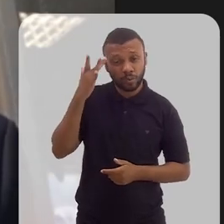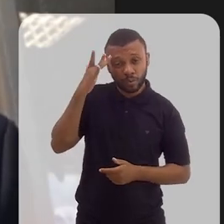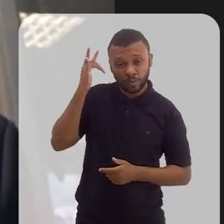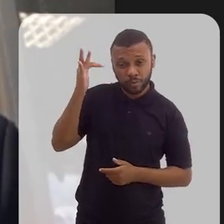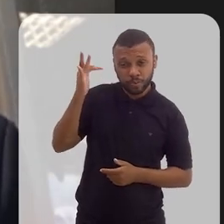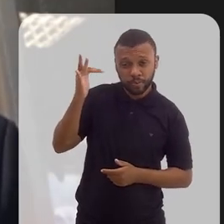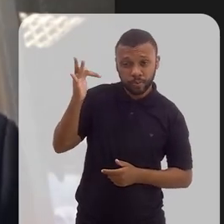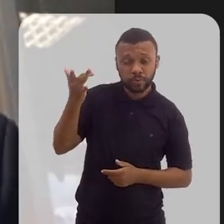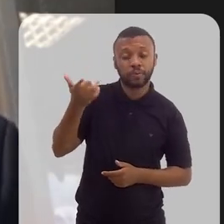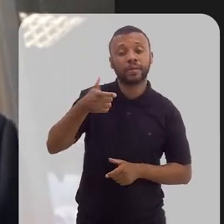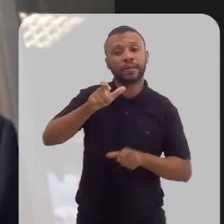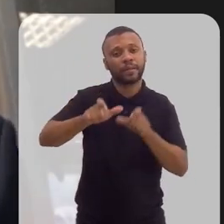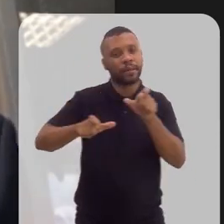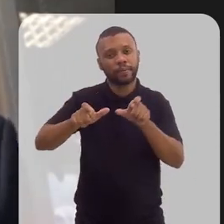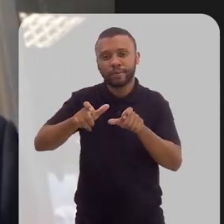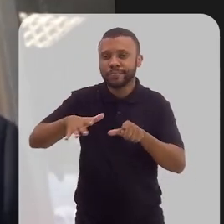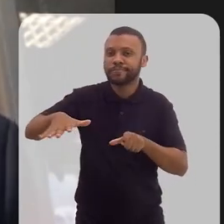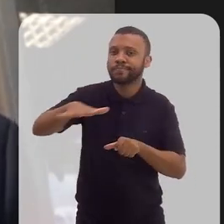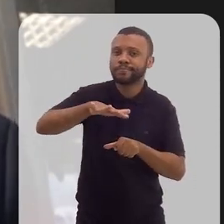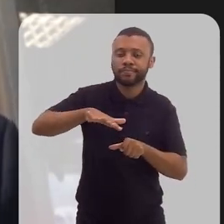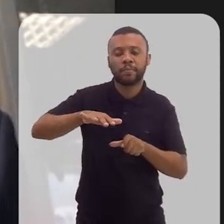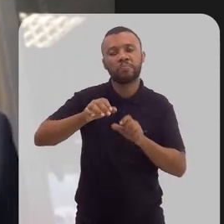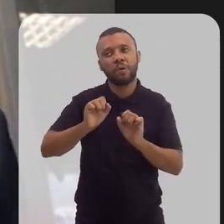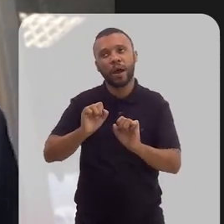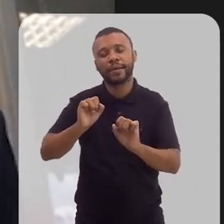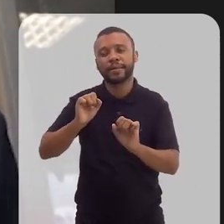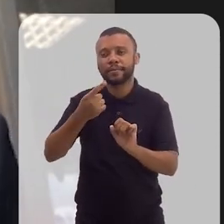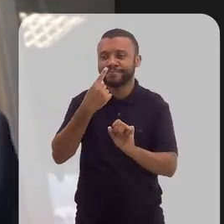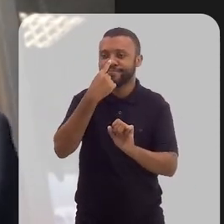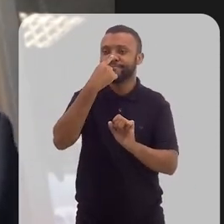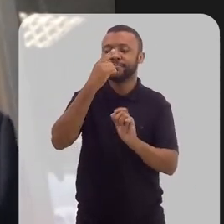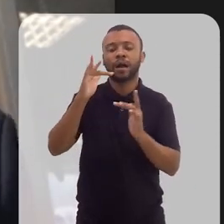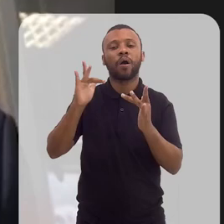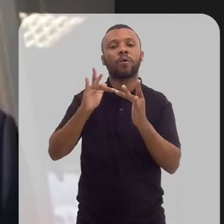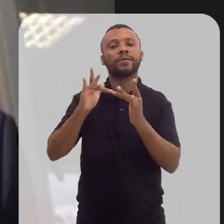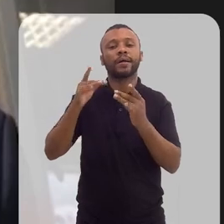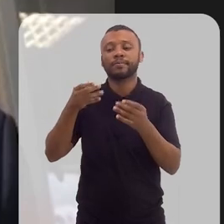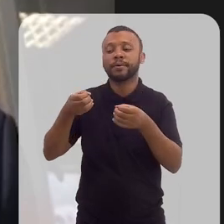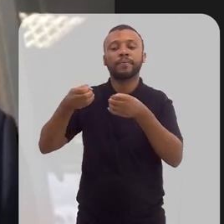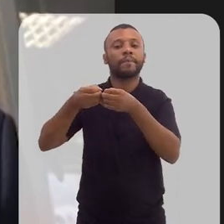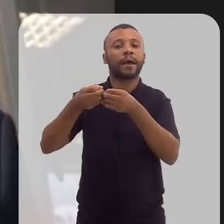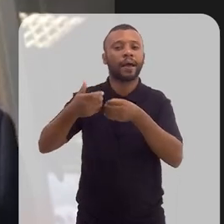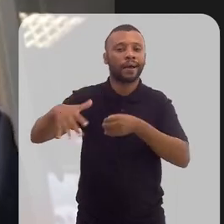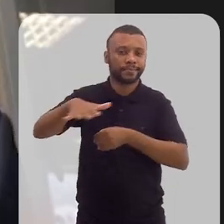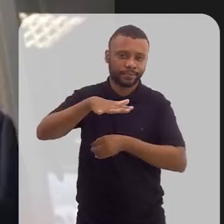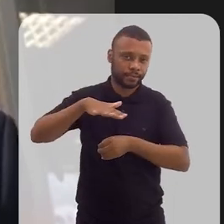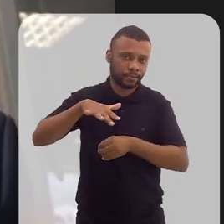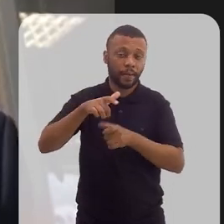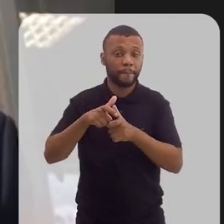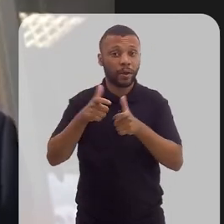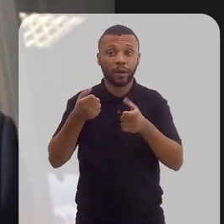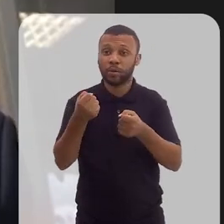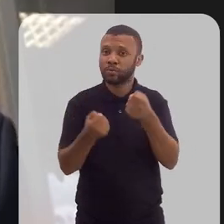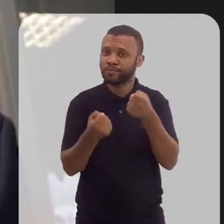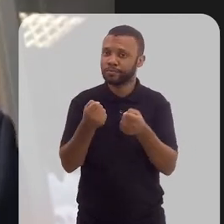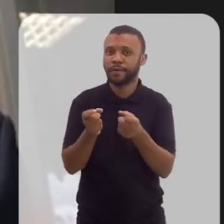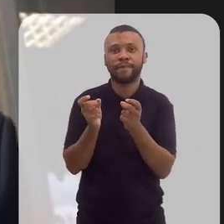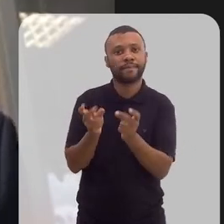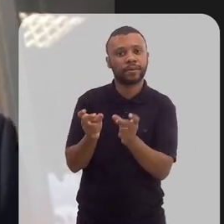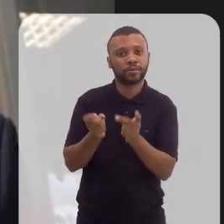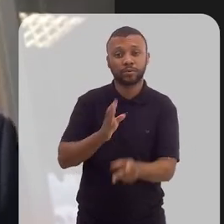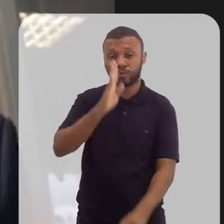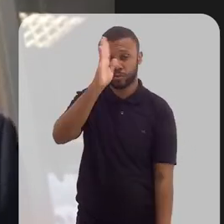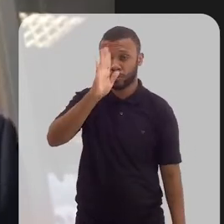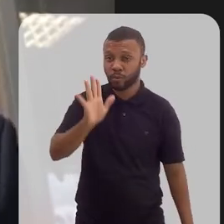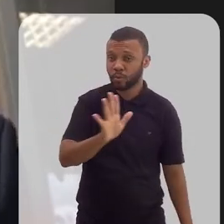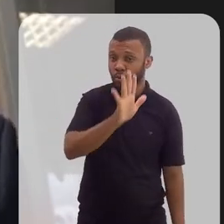pessoas pode estar mais próximo, né? A maior parte dos automóveis vendidos hoje no